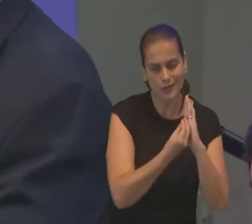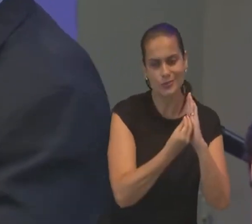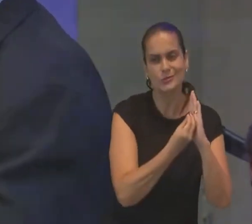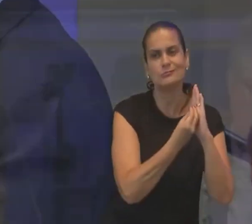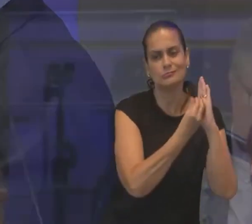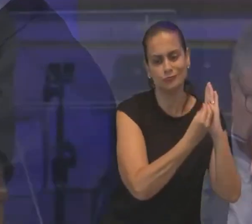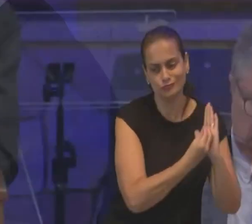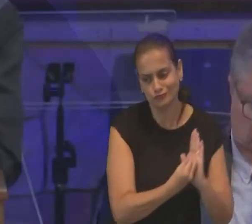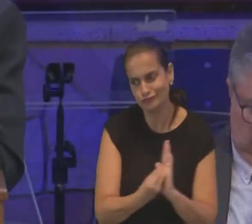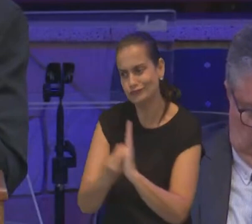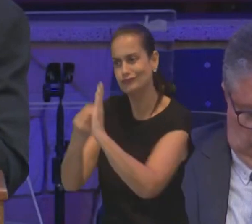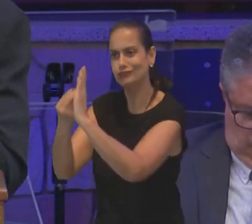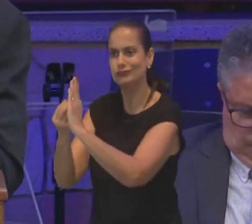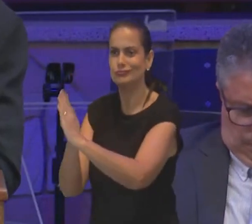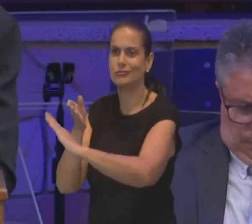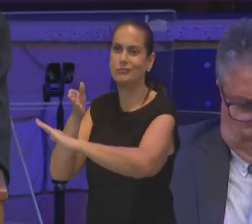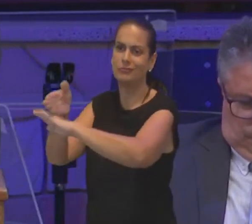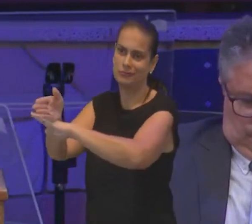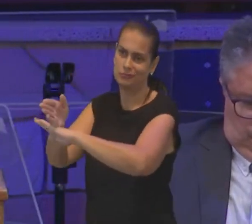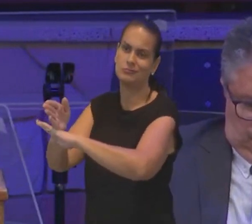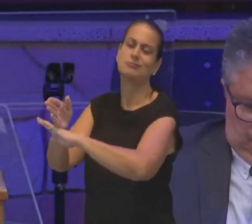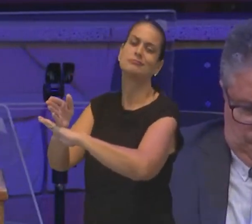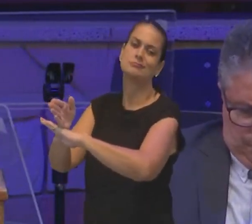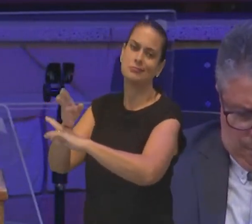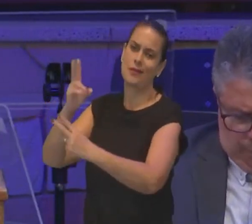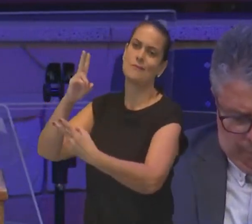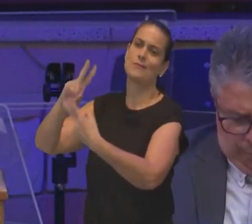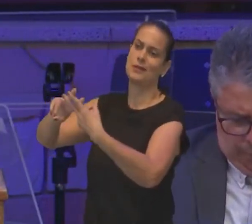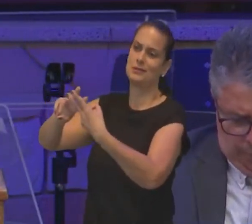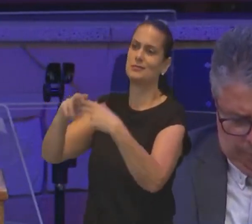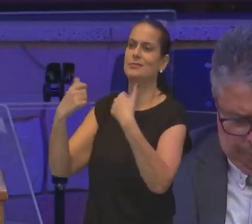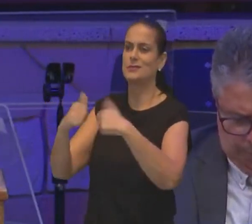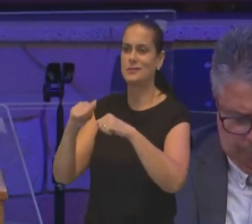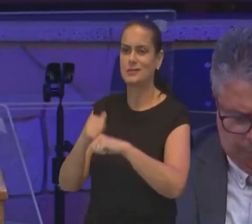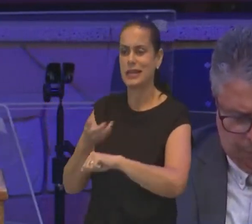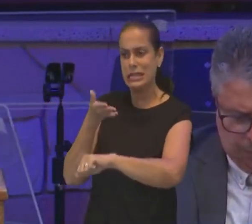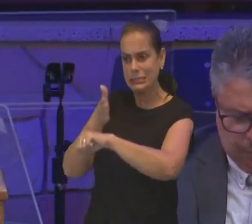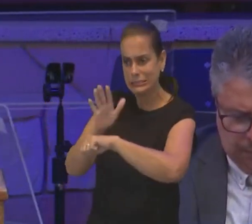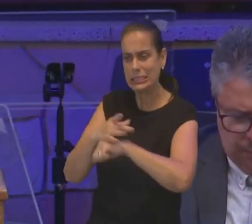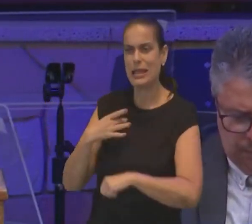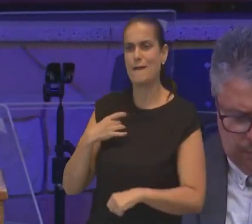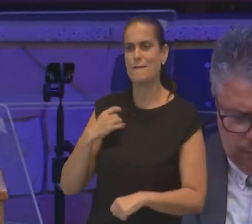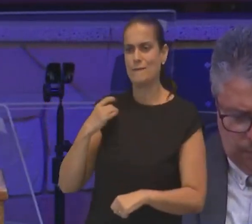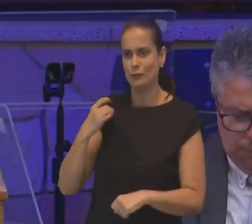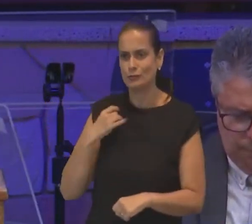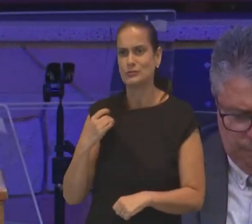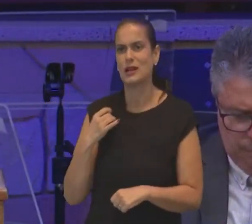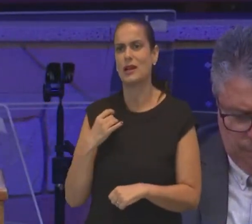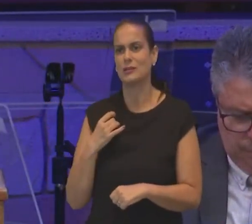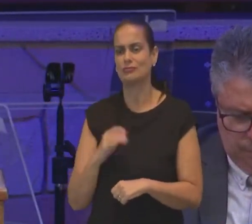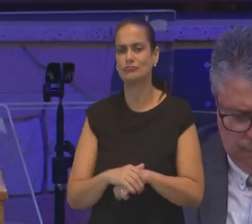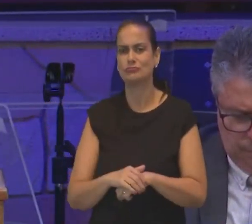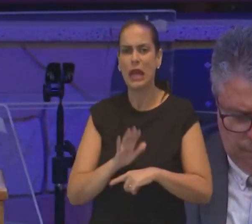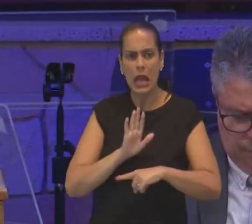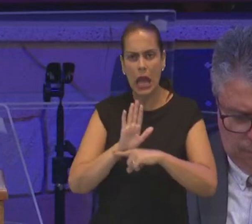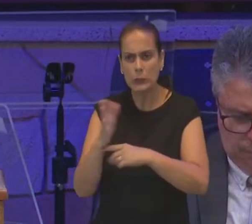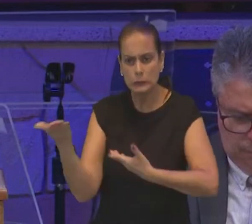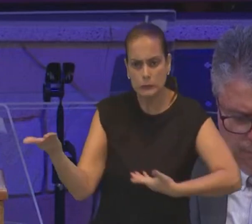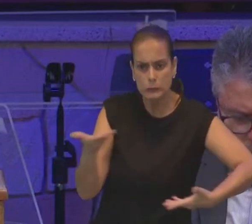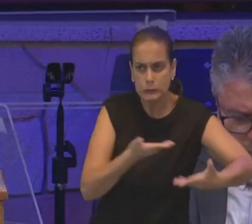ir na igreja, desafiar a igreja, levantar os voluntários, treinar os voluntários, fazer a ponte com o diretor do